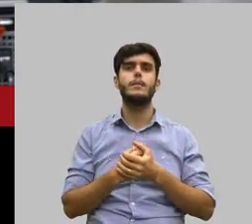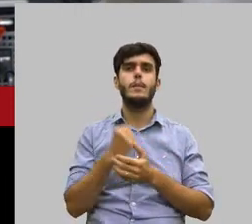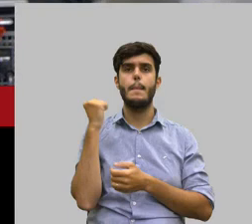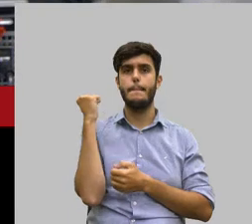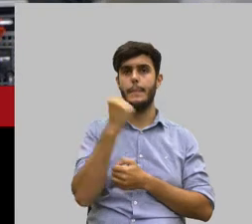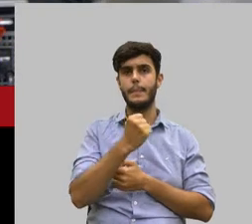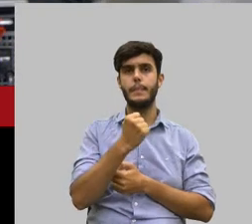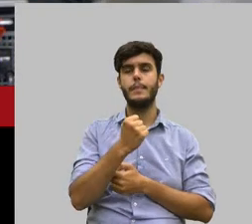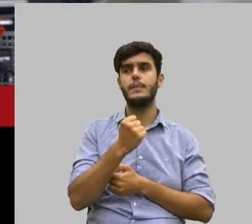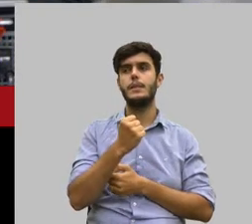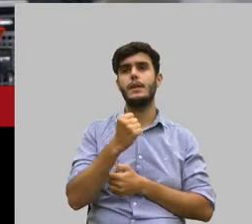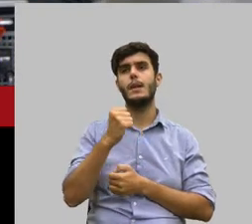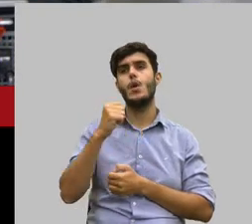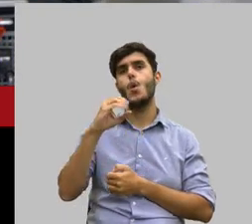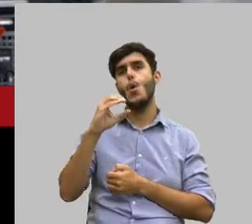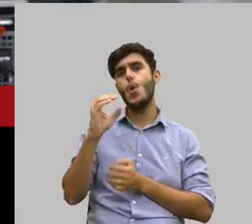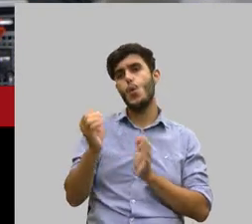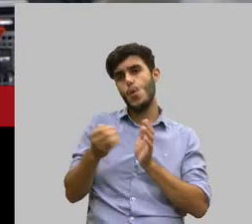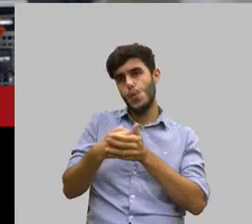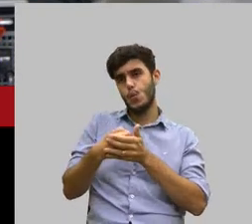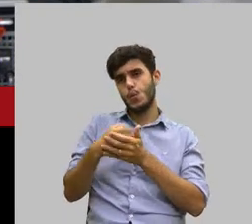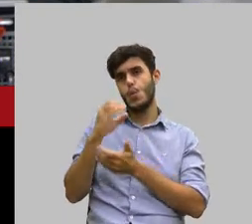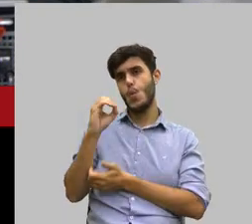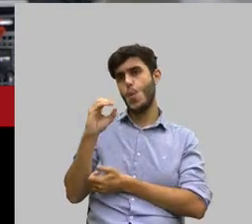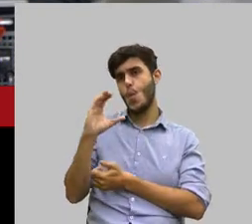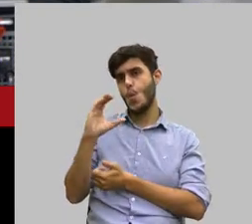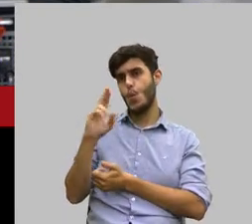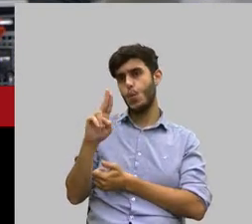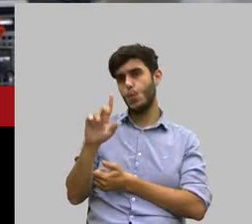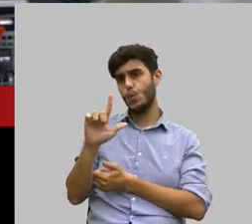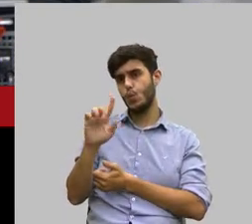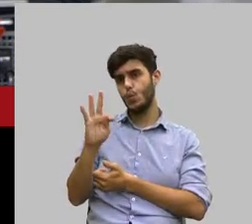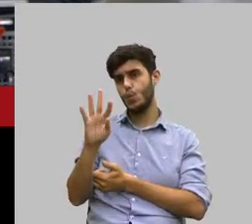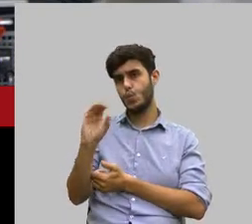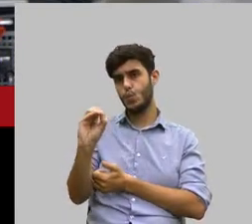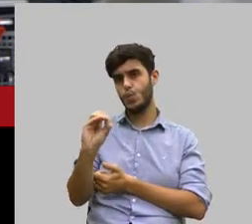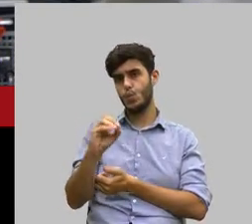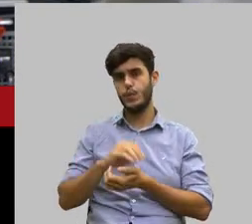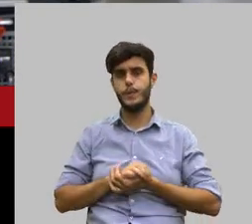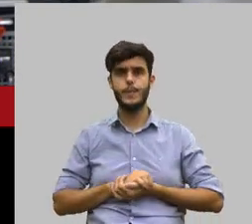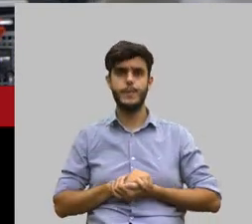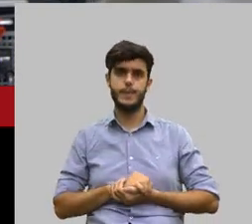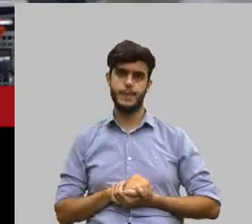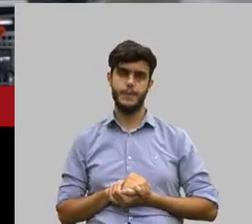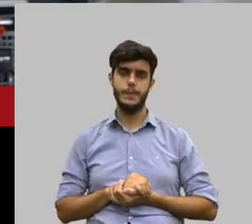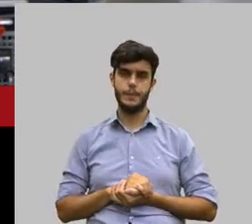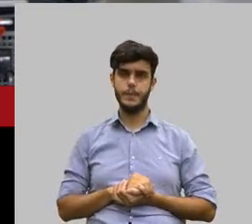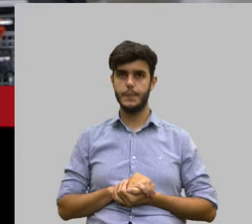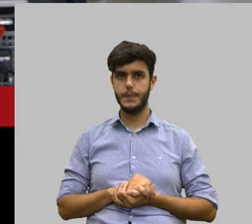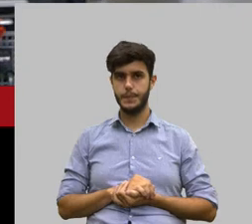oculto não é isso é isso eh nós temos